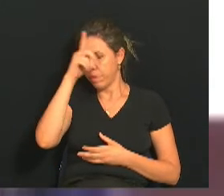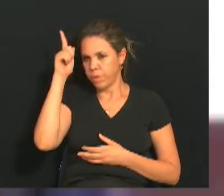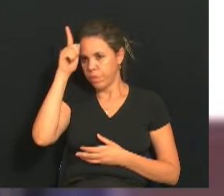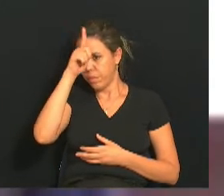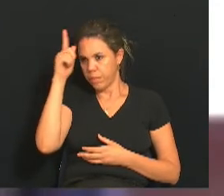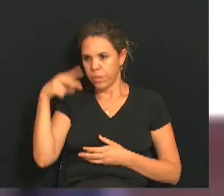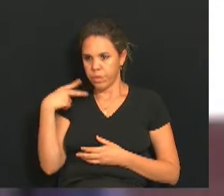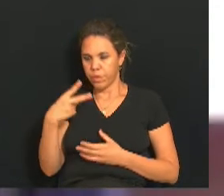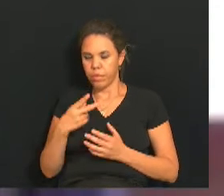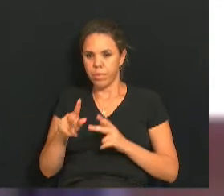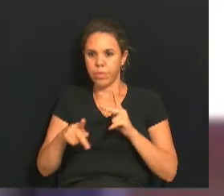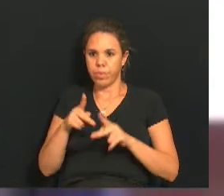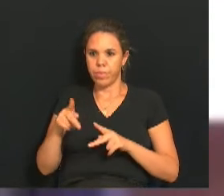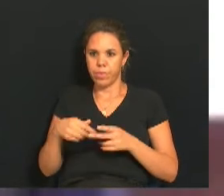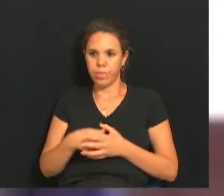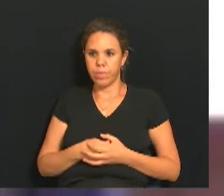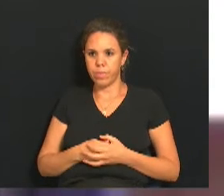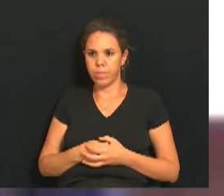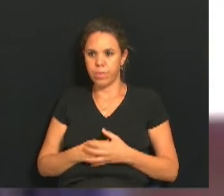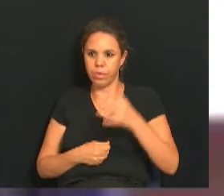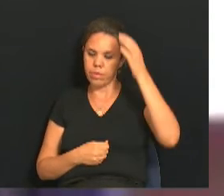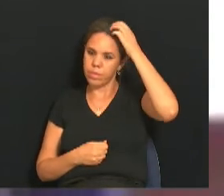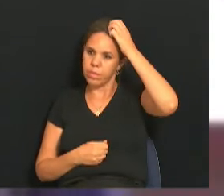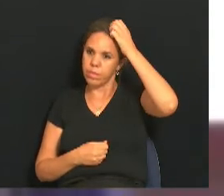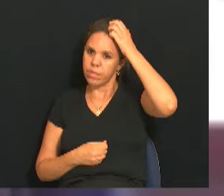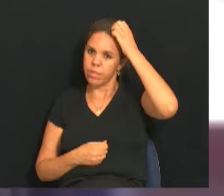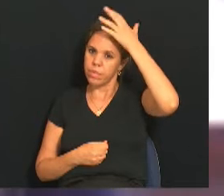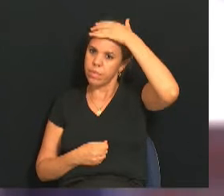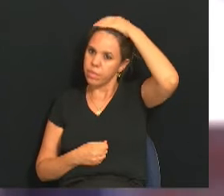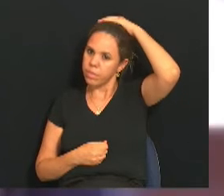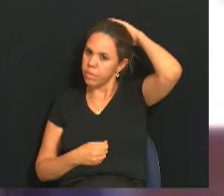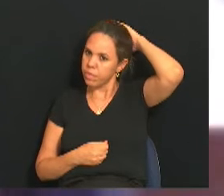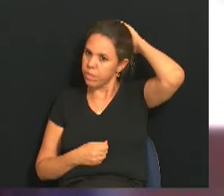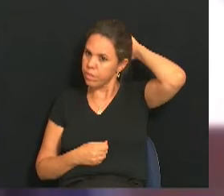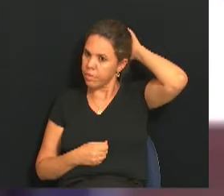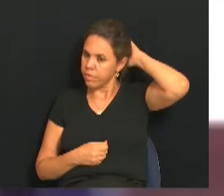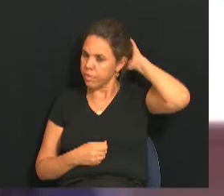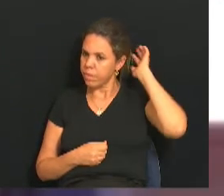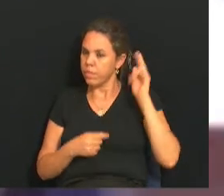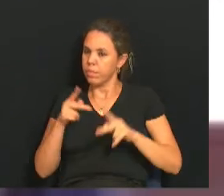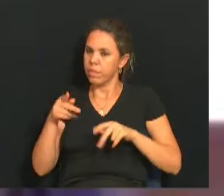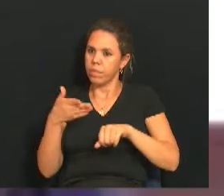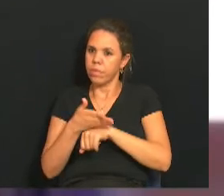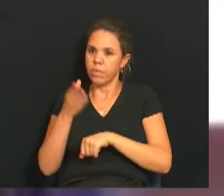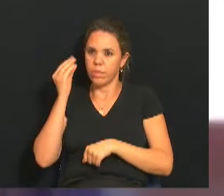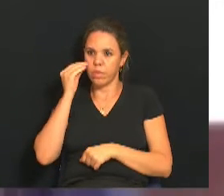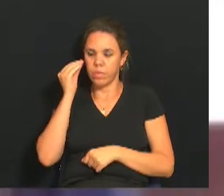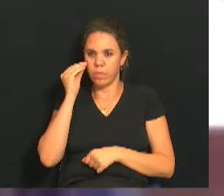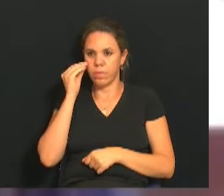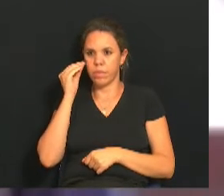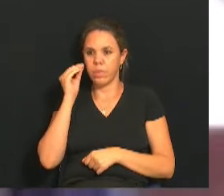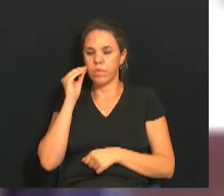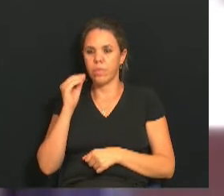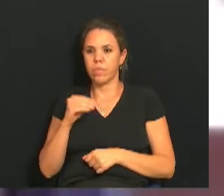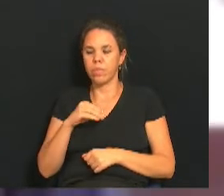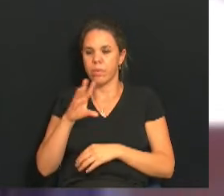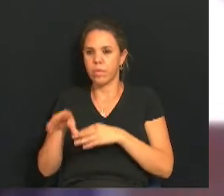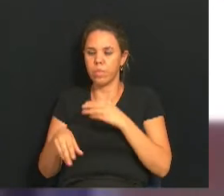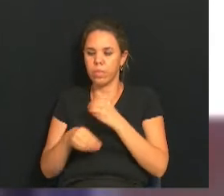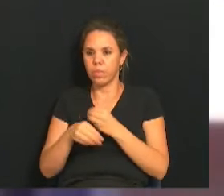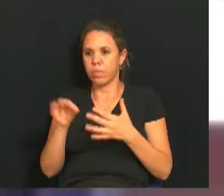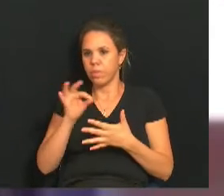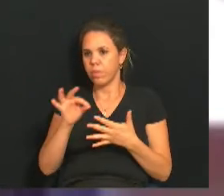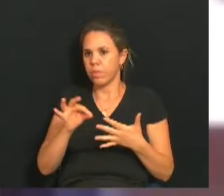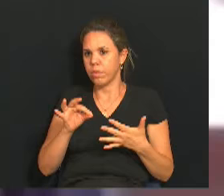demais vereanças e os demais participantes aqui. Eu vou tentar reiterar alguns pontos e